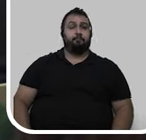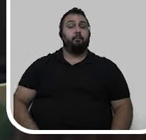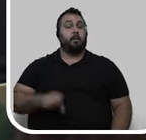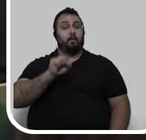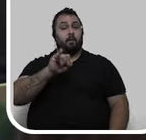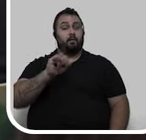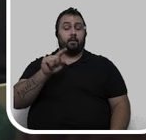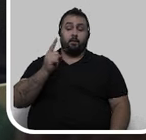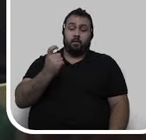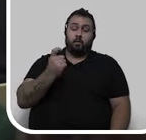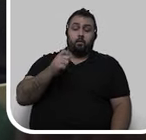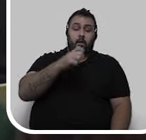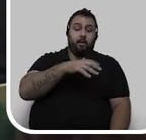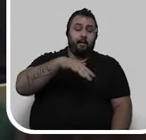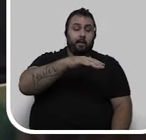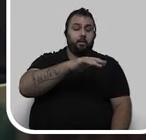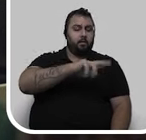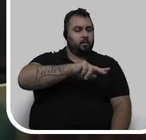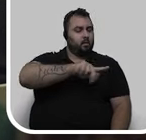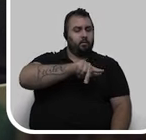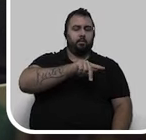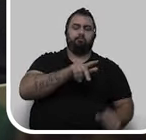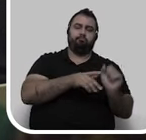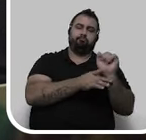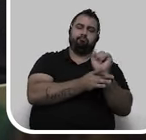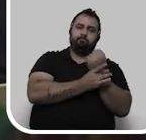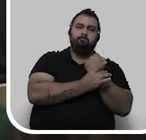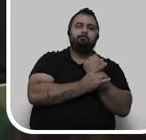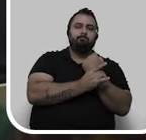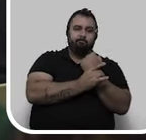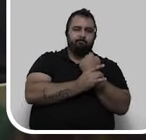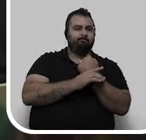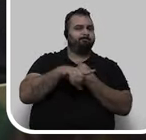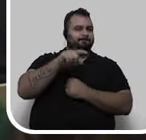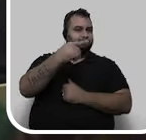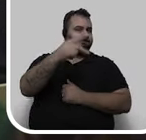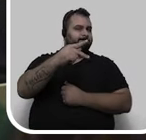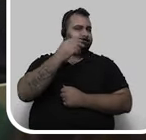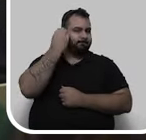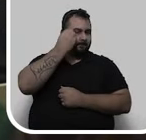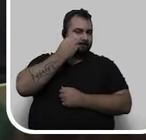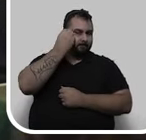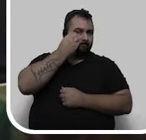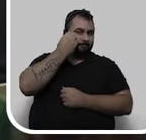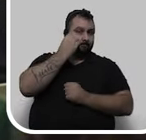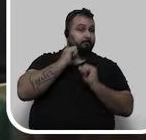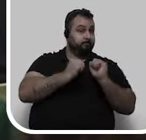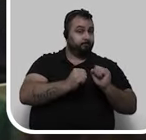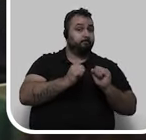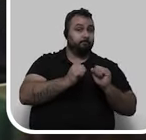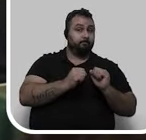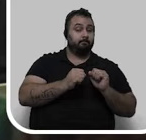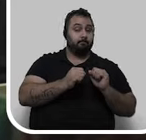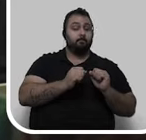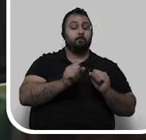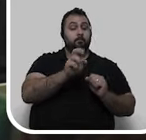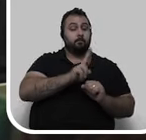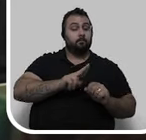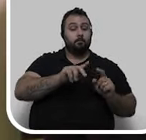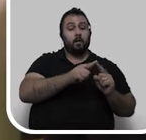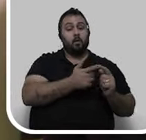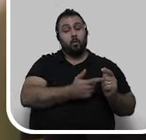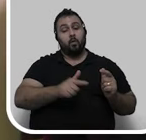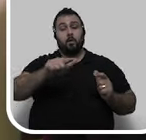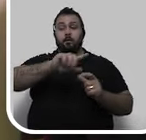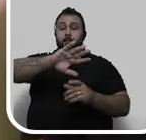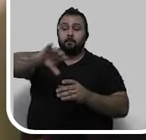de um mercado que não é de segurança, a sua experiência pode servir como agregador dentro